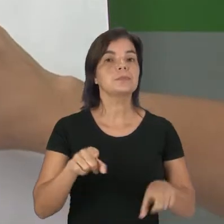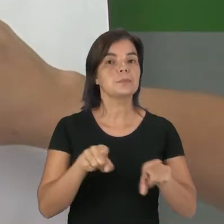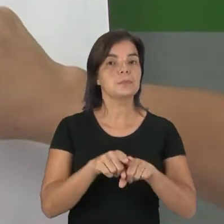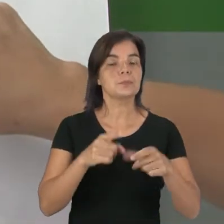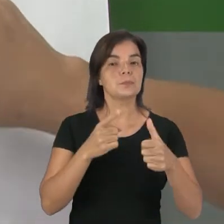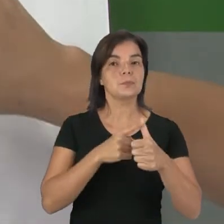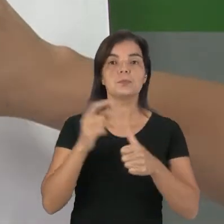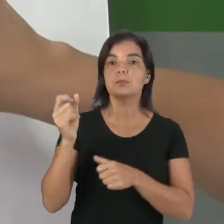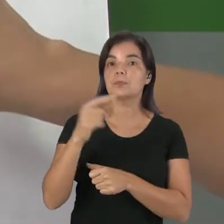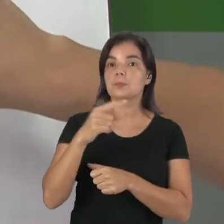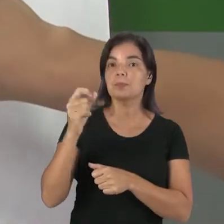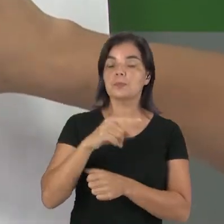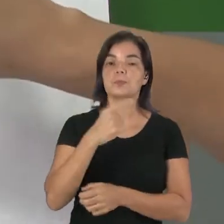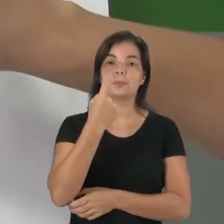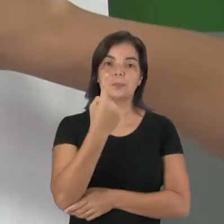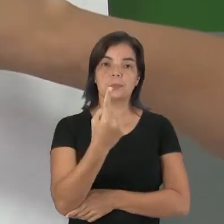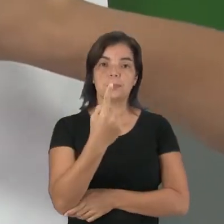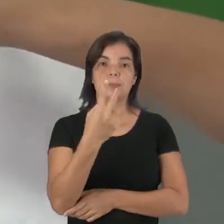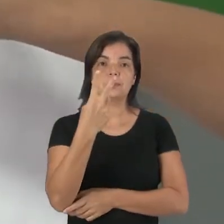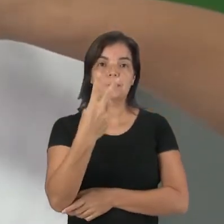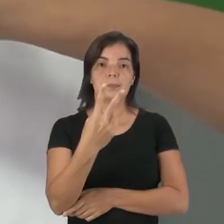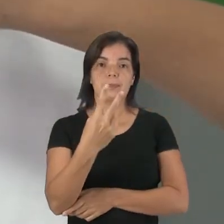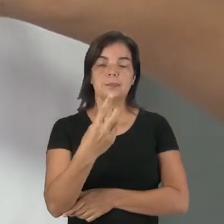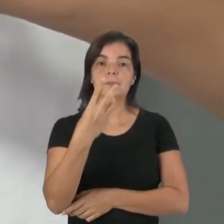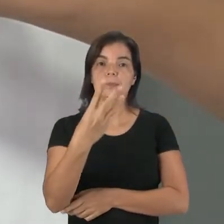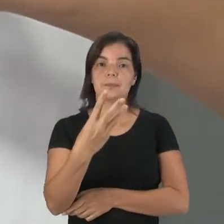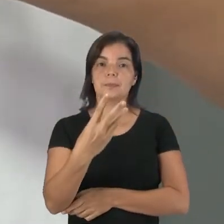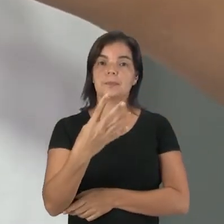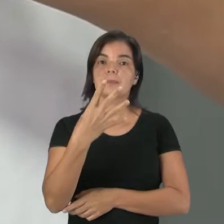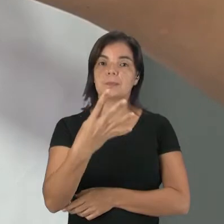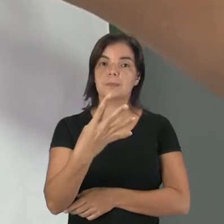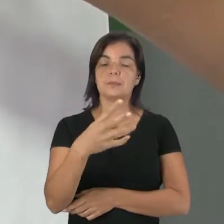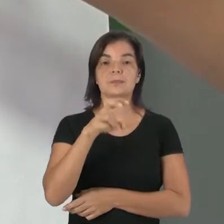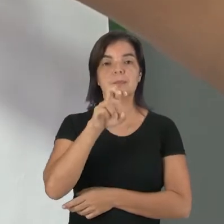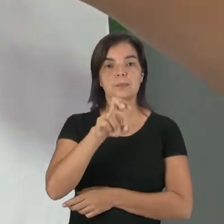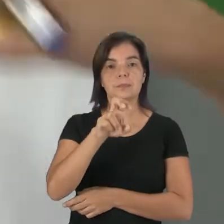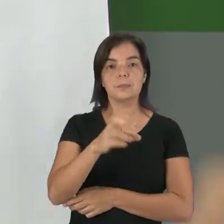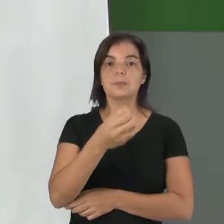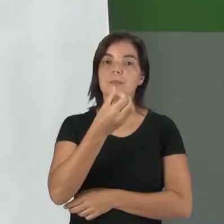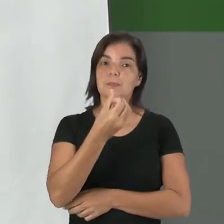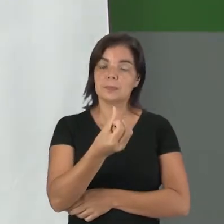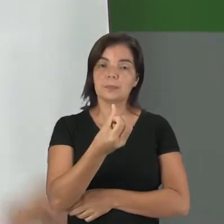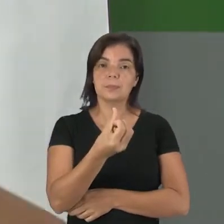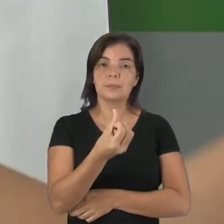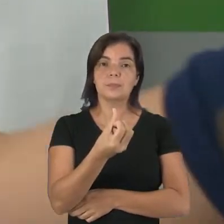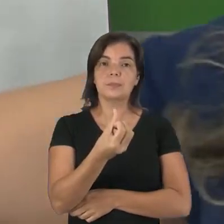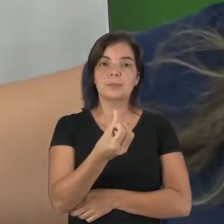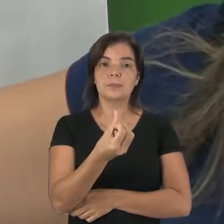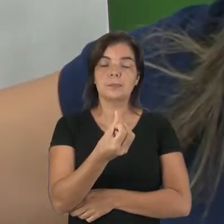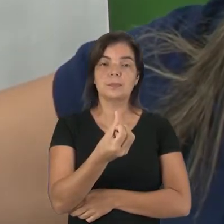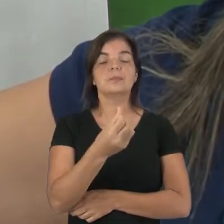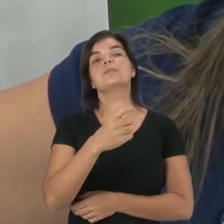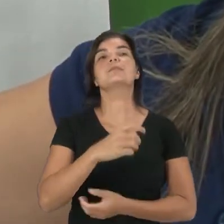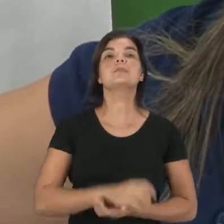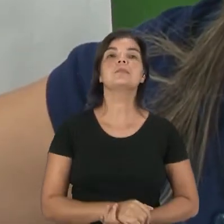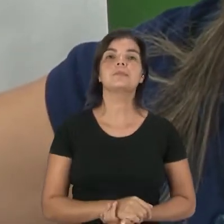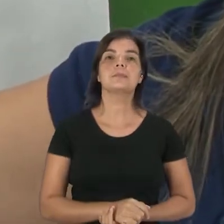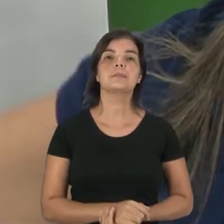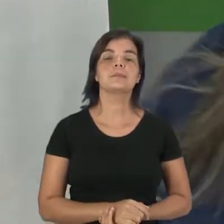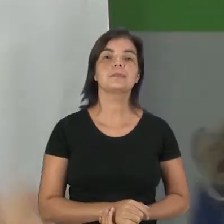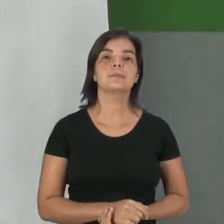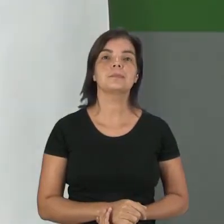aqui na torcida azul temos 1, 2, 3, 4, 5, 6. Então, aqui nós